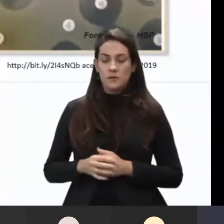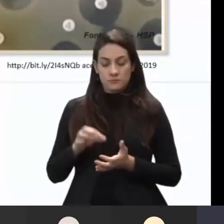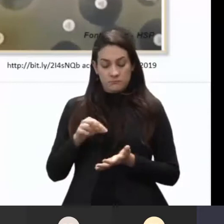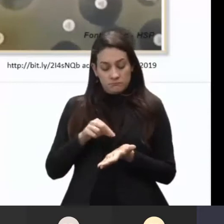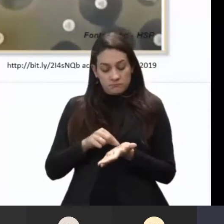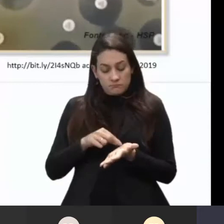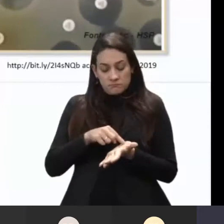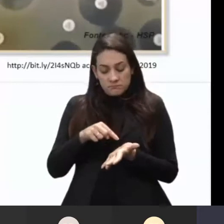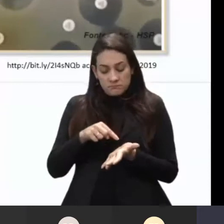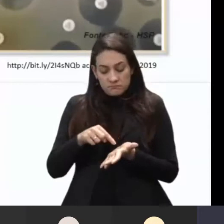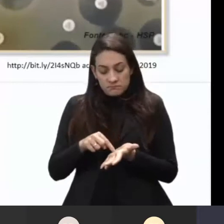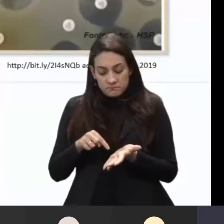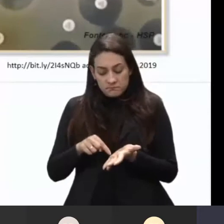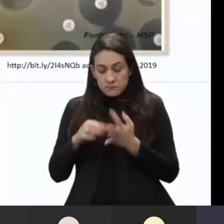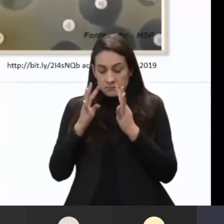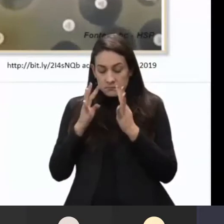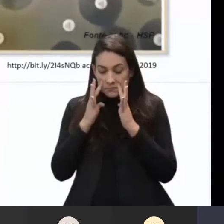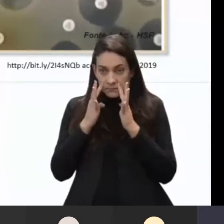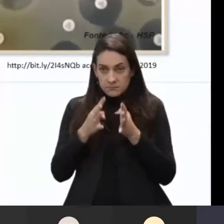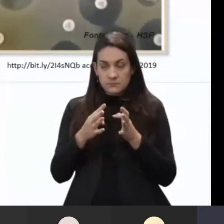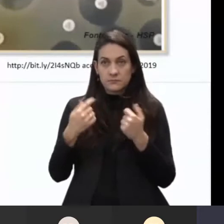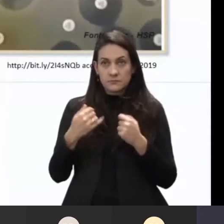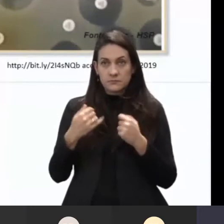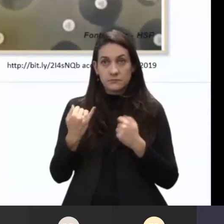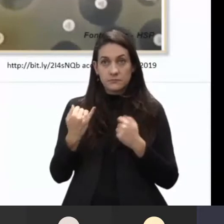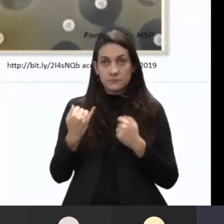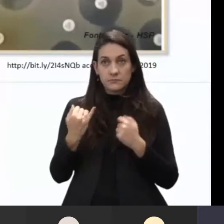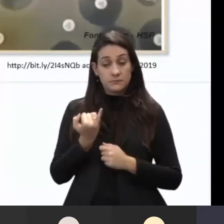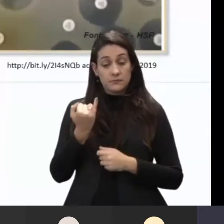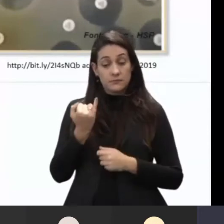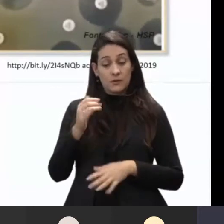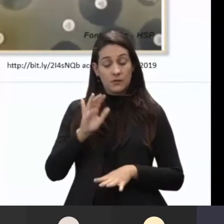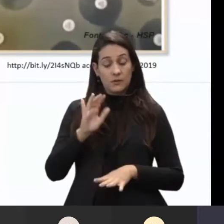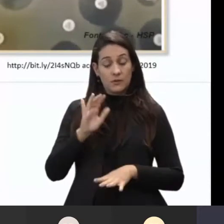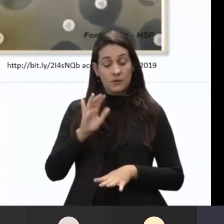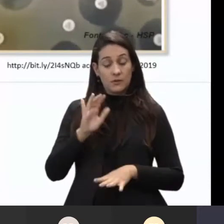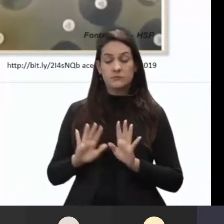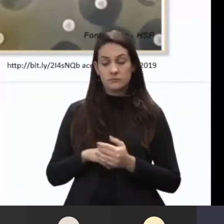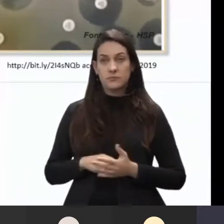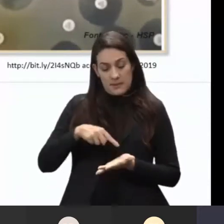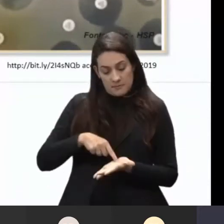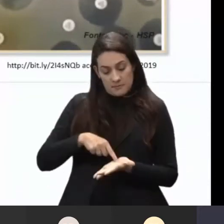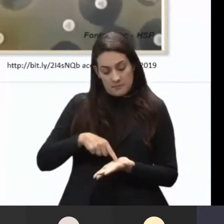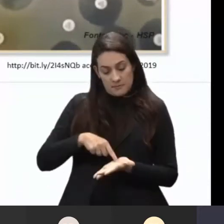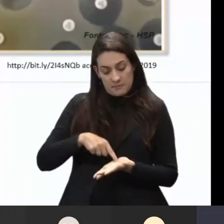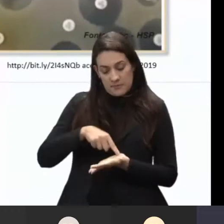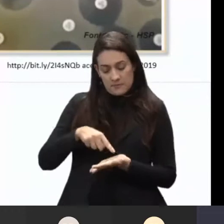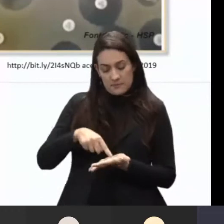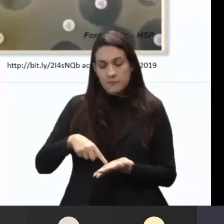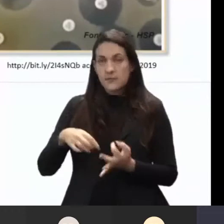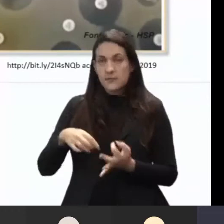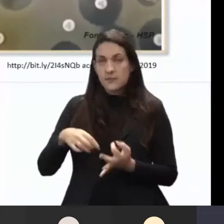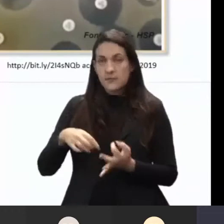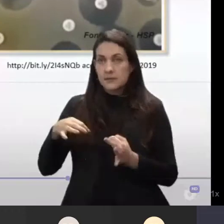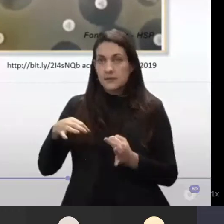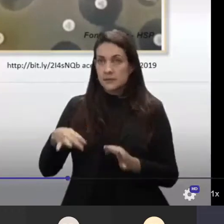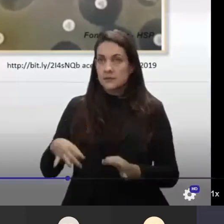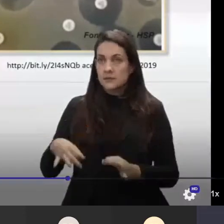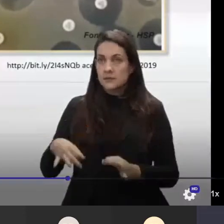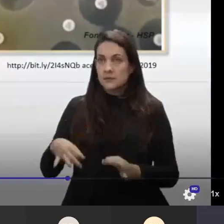essa colocação também, por quê? Porque senão o antibiótico ele vai ali inibir, onde ele caiu ele vai inibir. Da